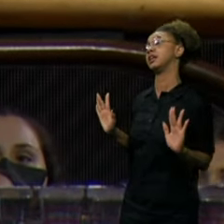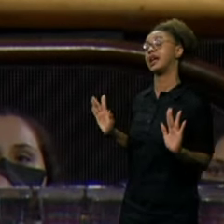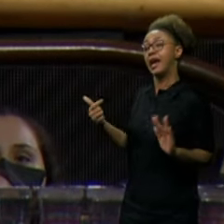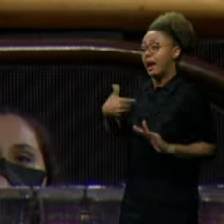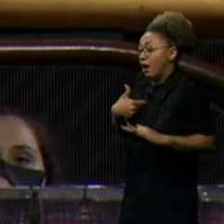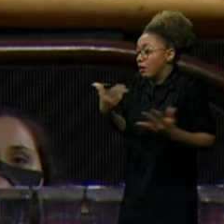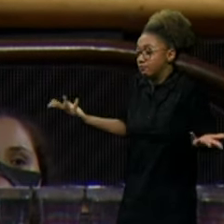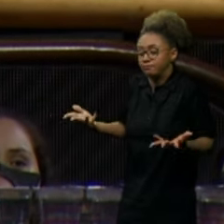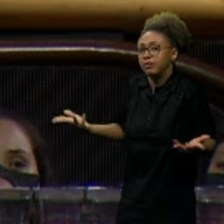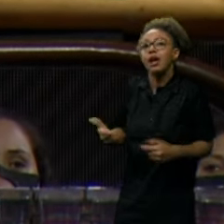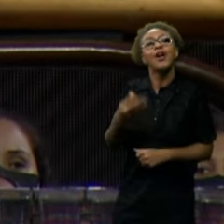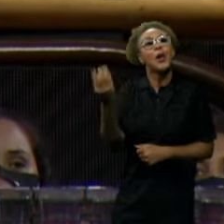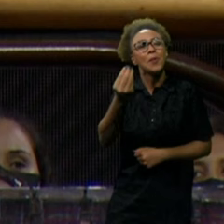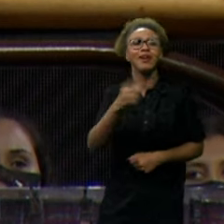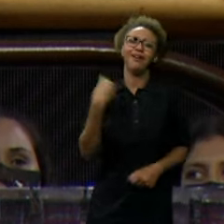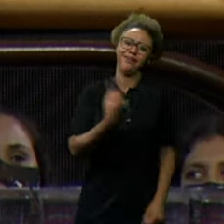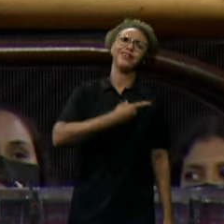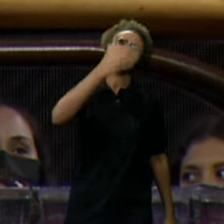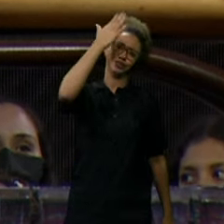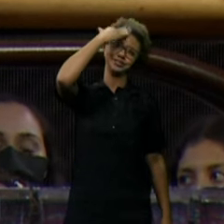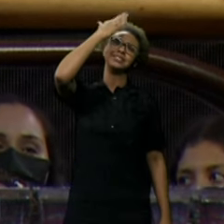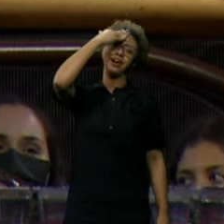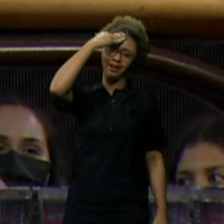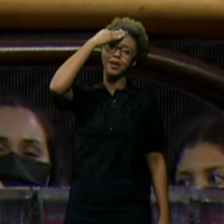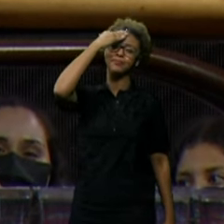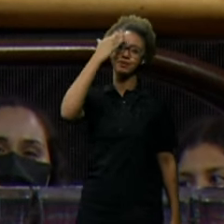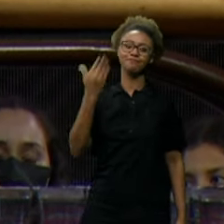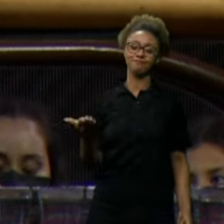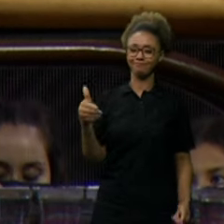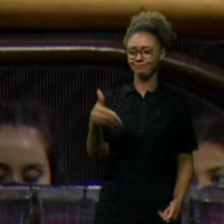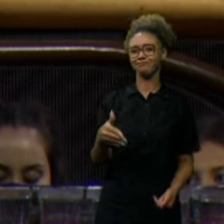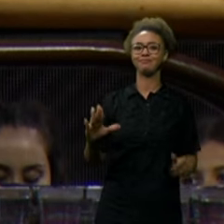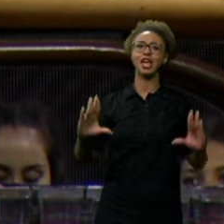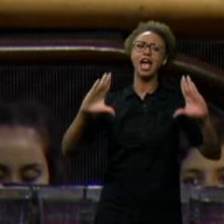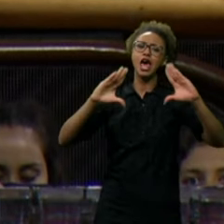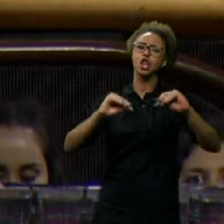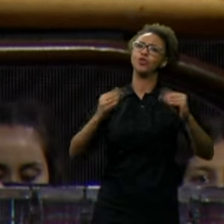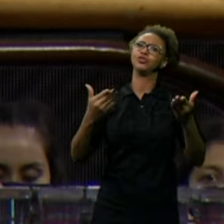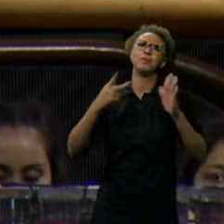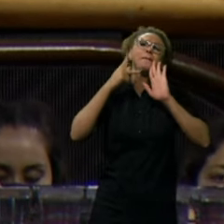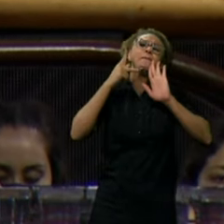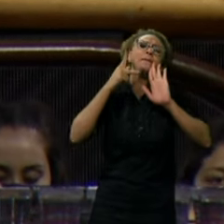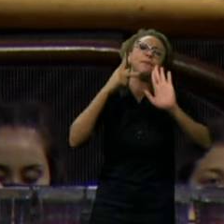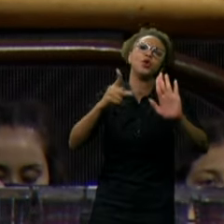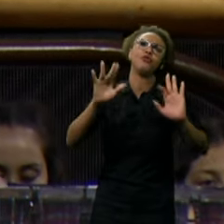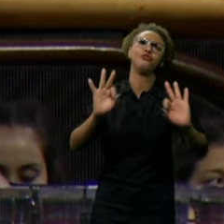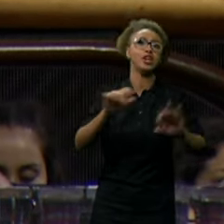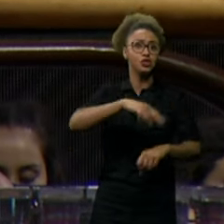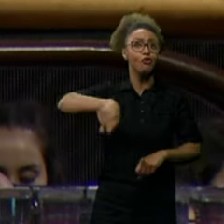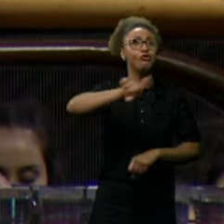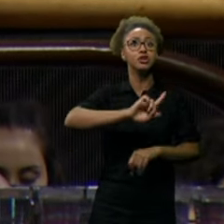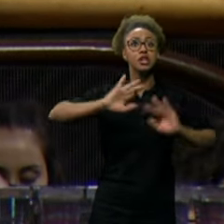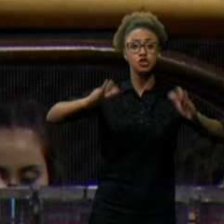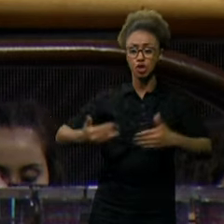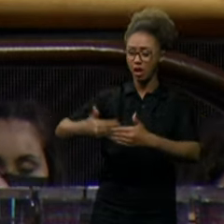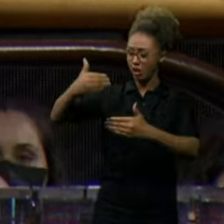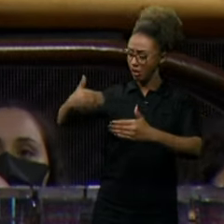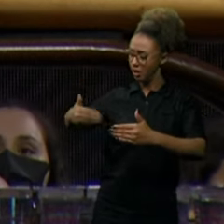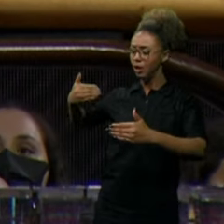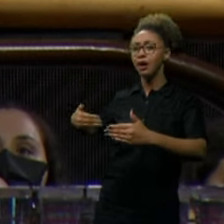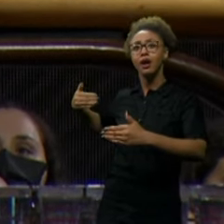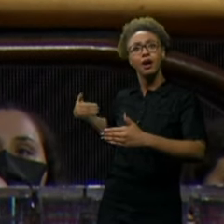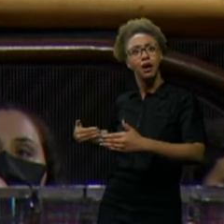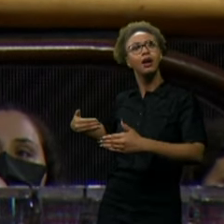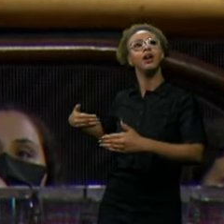porque a gente sabe que é uma noite muito Profética vocês estão realmente vivendo dias